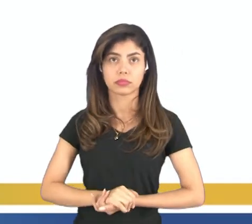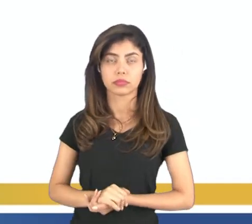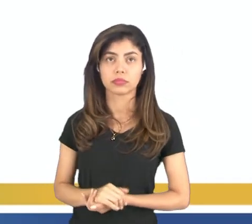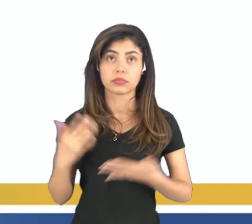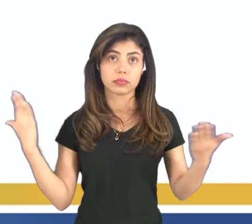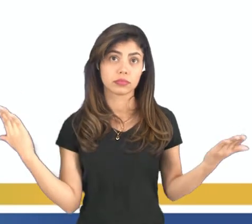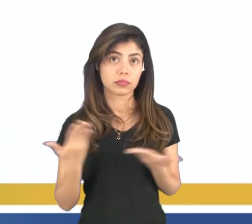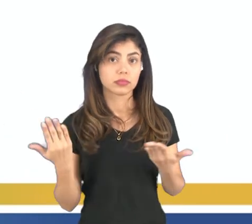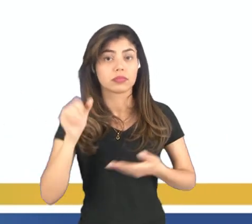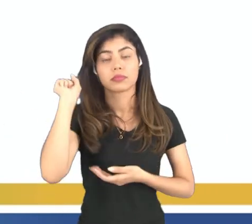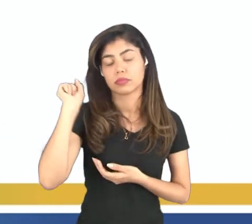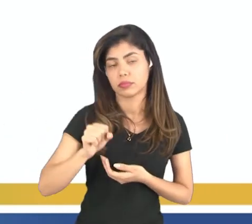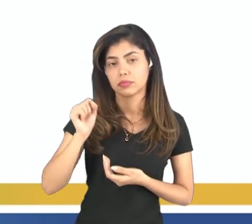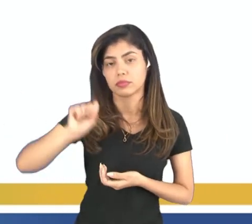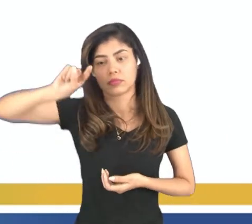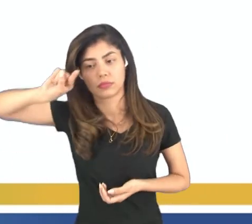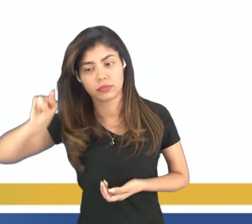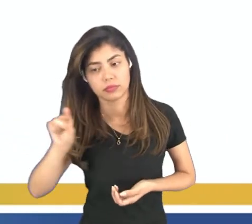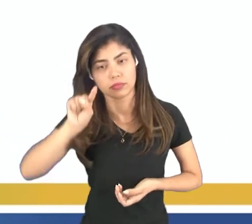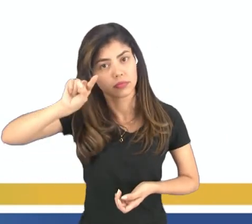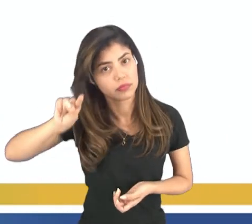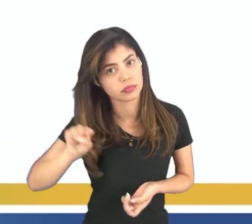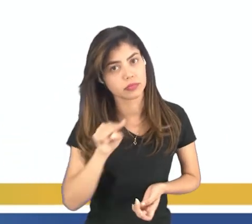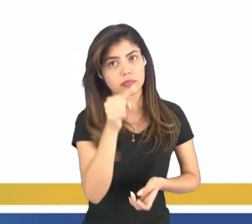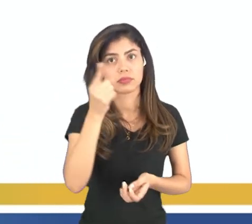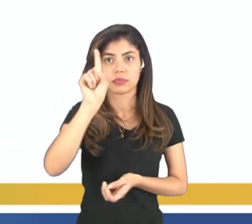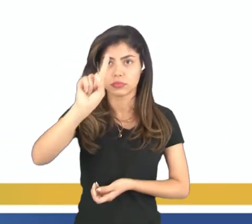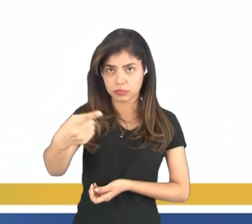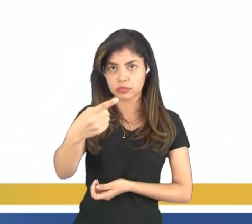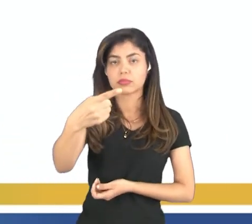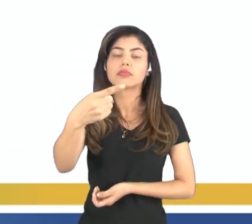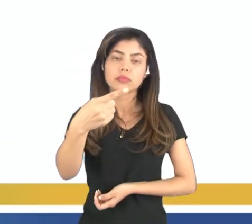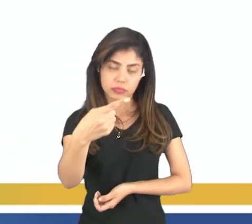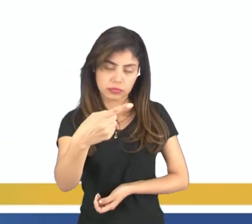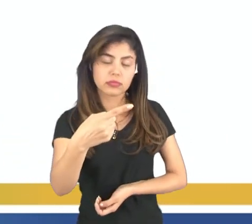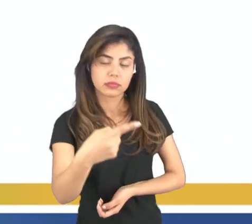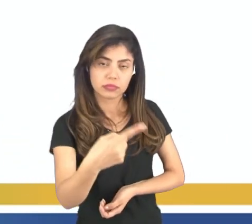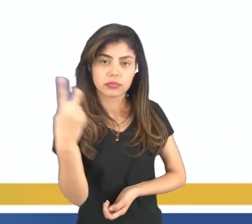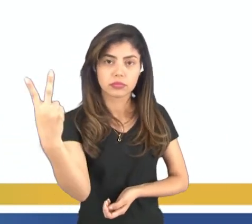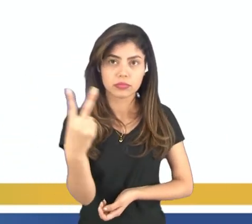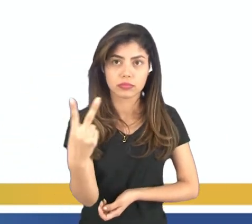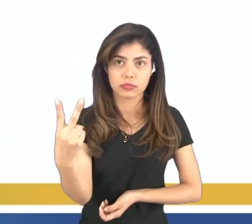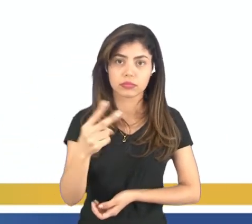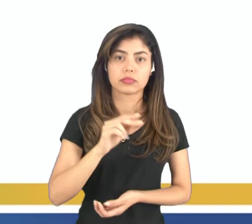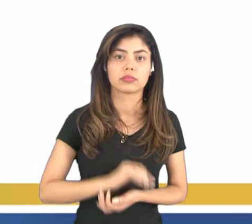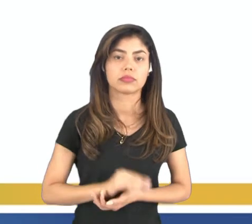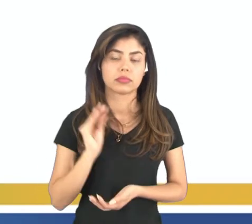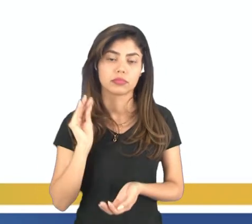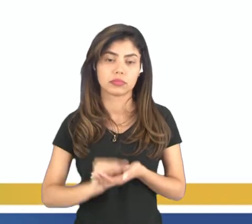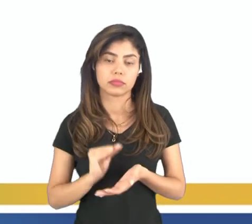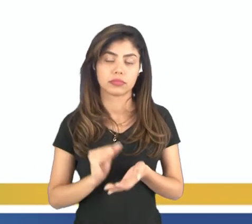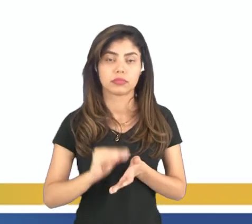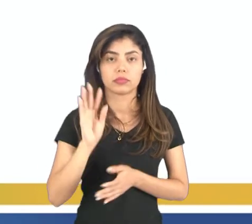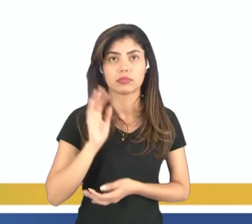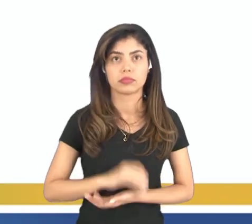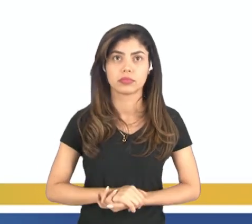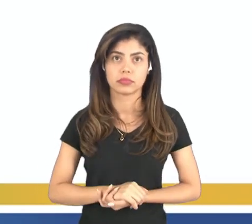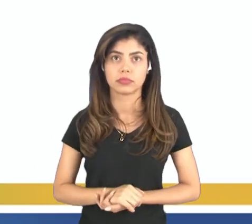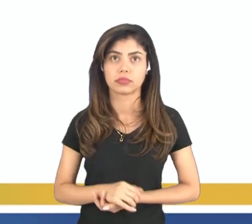nada não vê agora sim nós vamos não se preocupar com as duas casinhas desse mais lados fatores